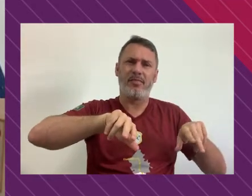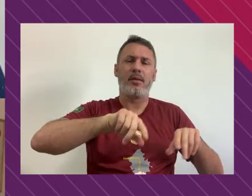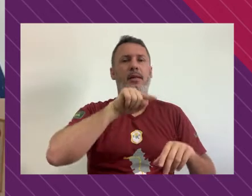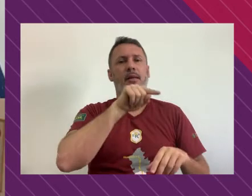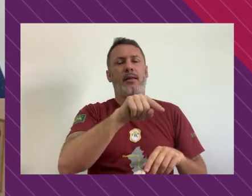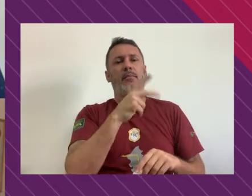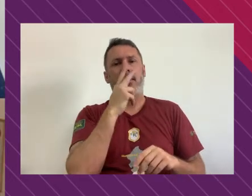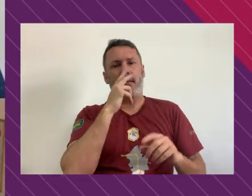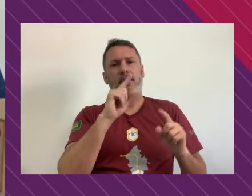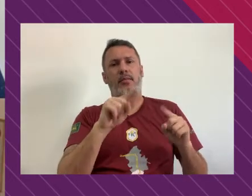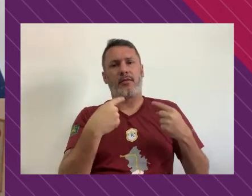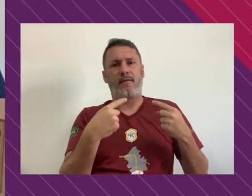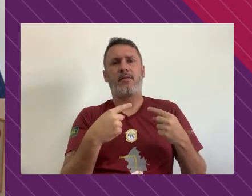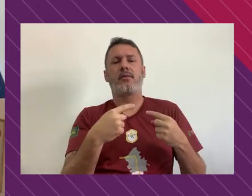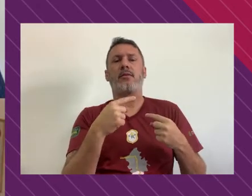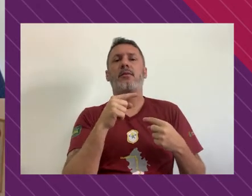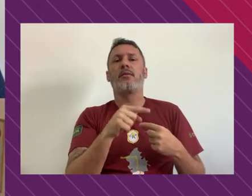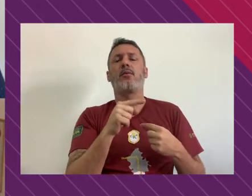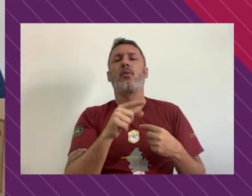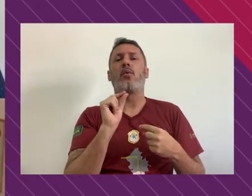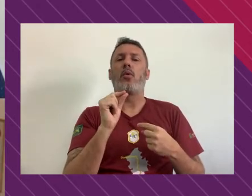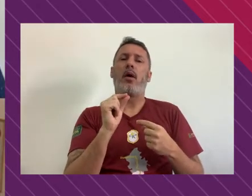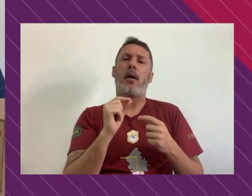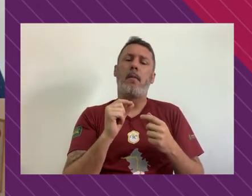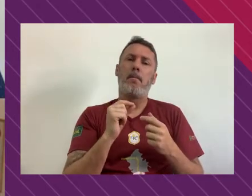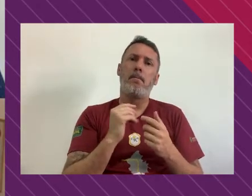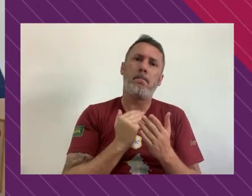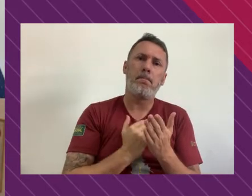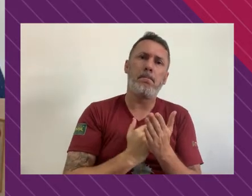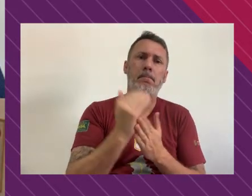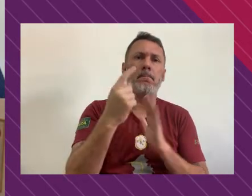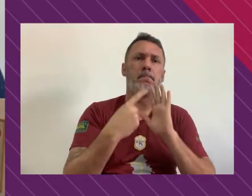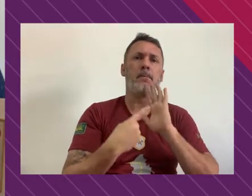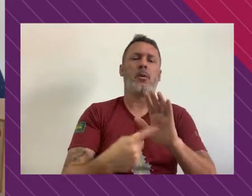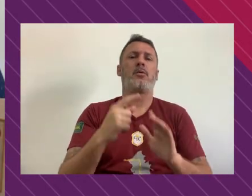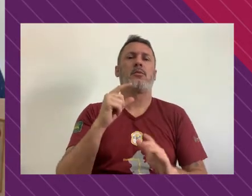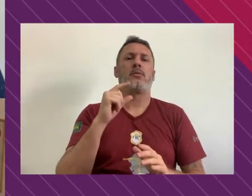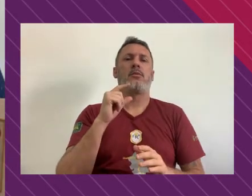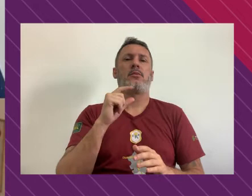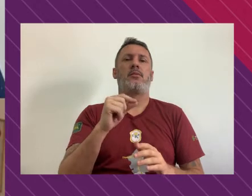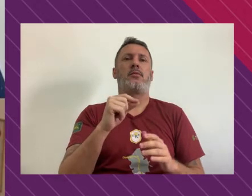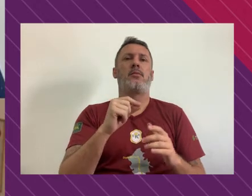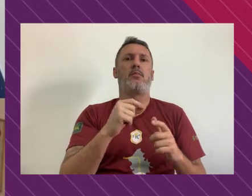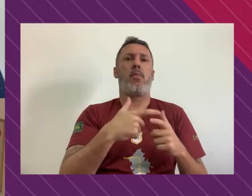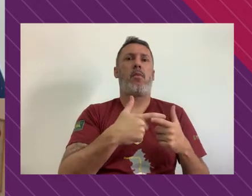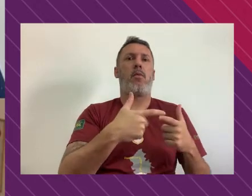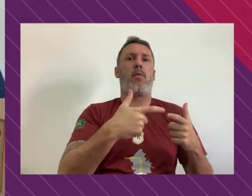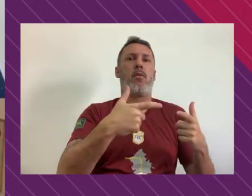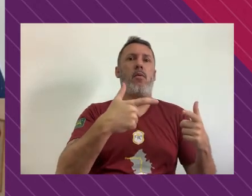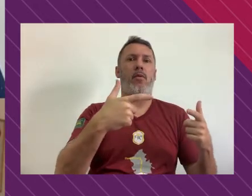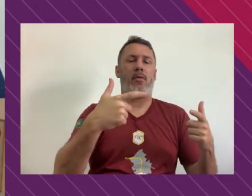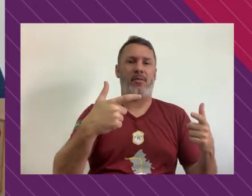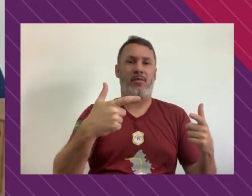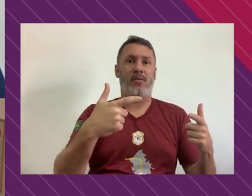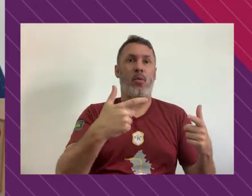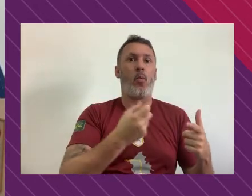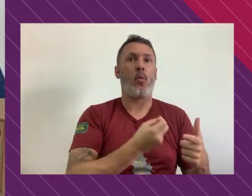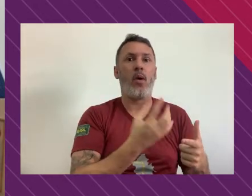ordem quantitativa, sobretudo. E a inclusão, por outro lado, vai ser um desafio